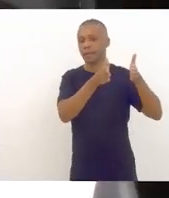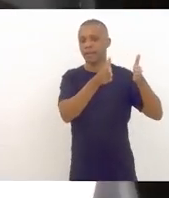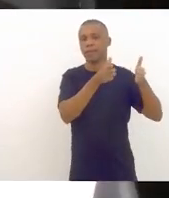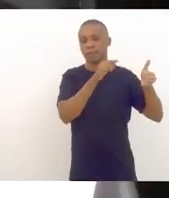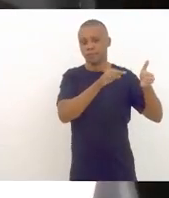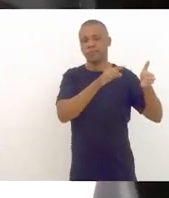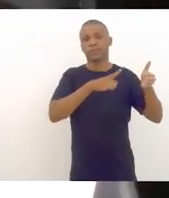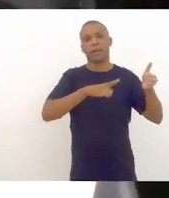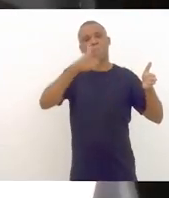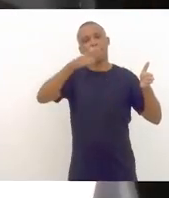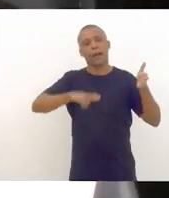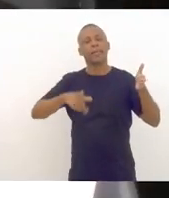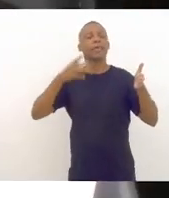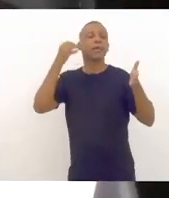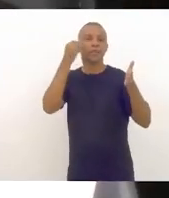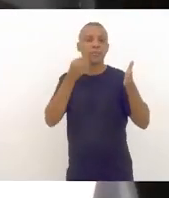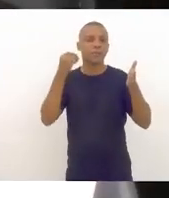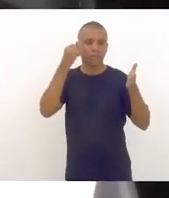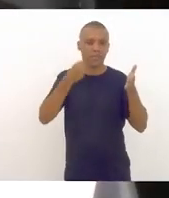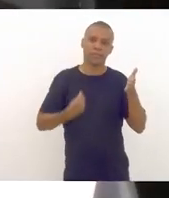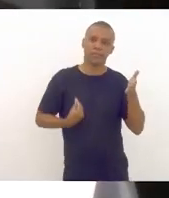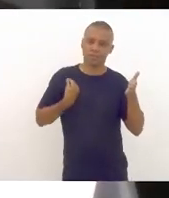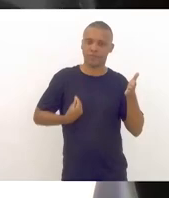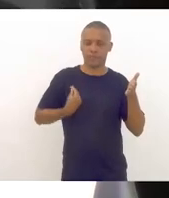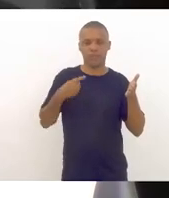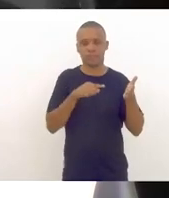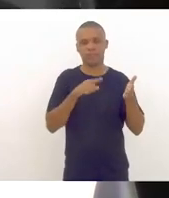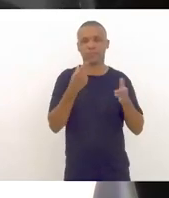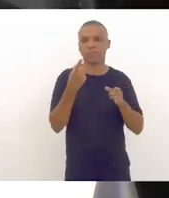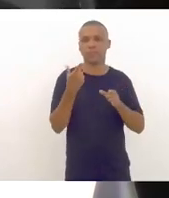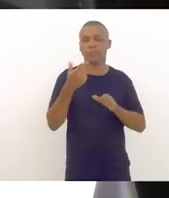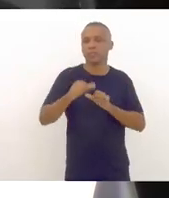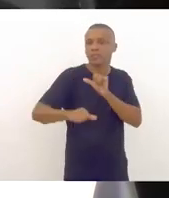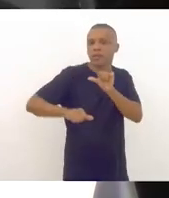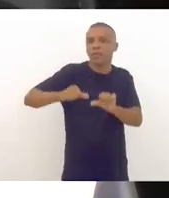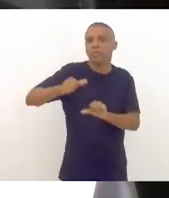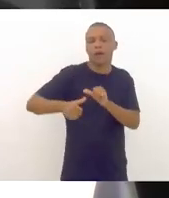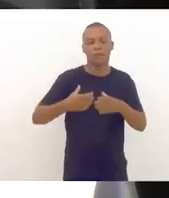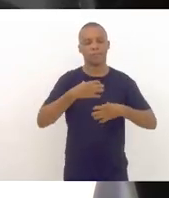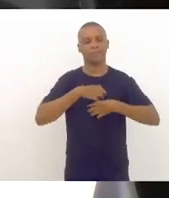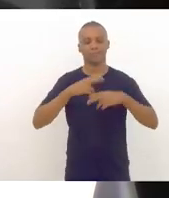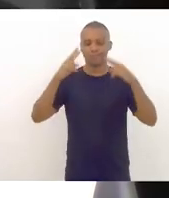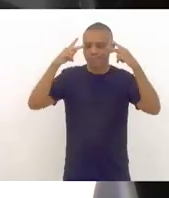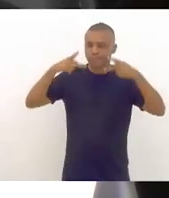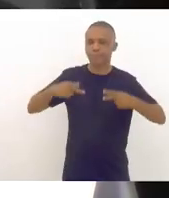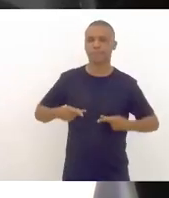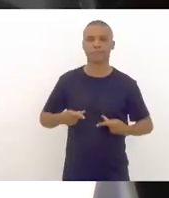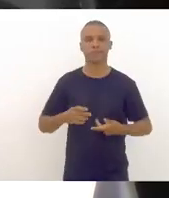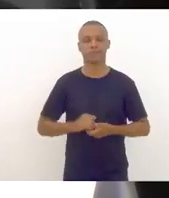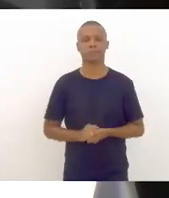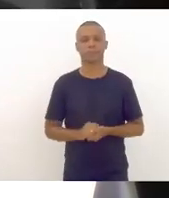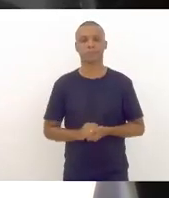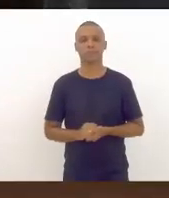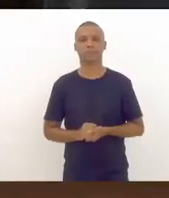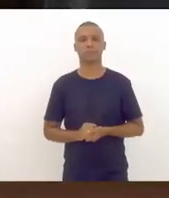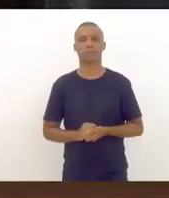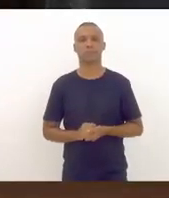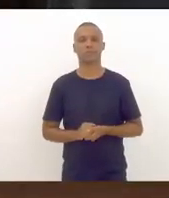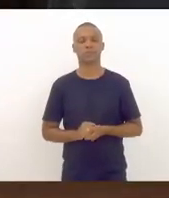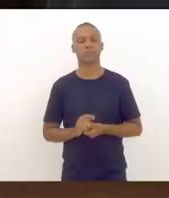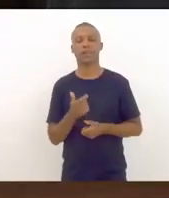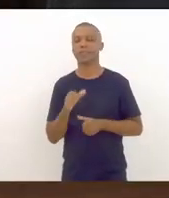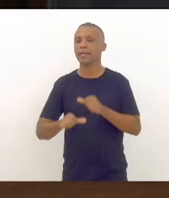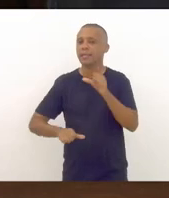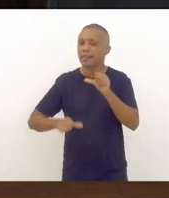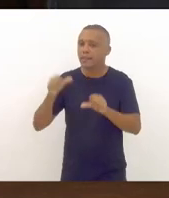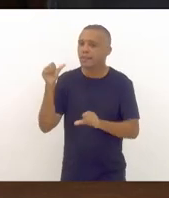tem mais essa experiência de vida que te transforma como um ser humano. E essa transformação